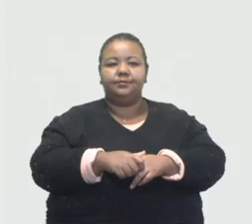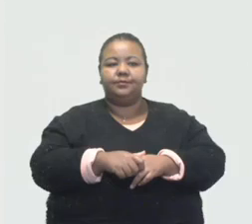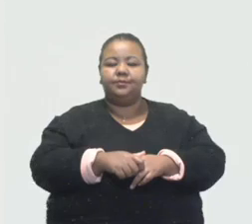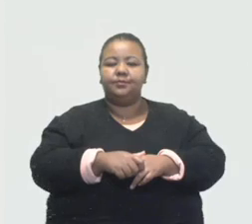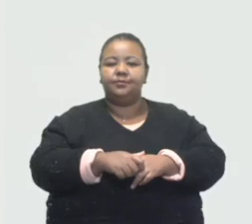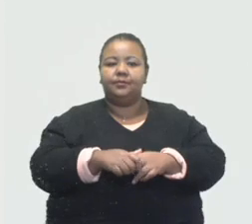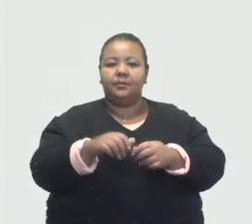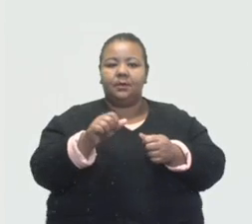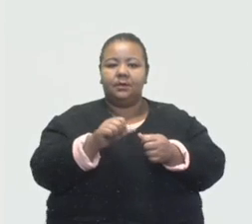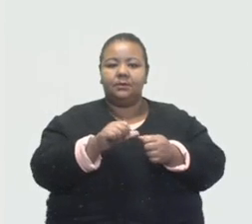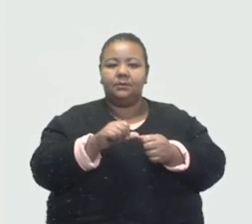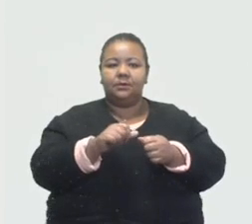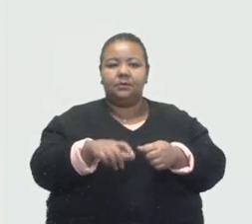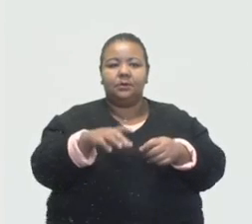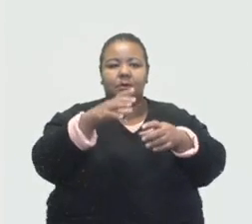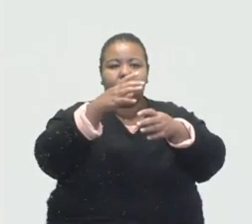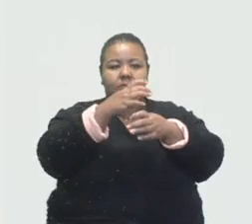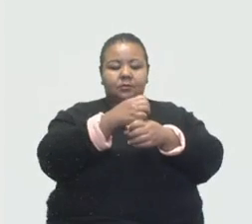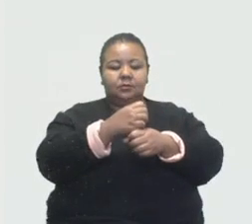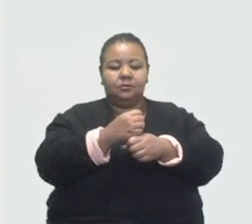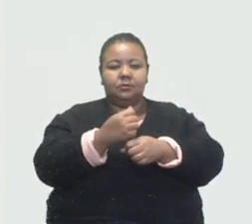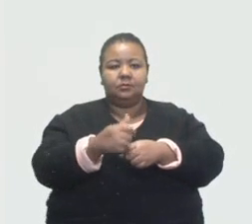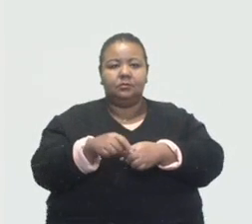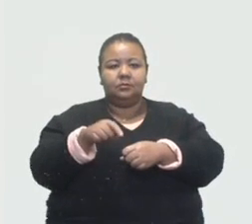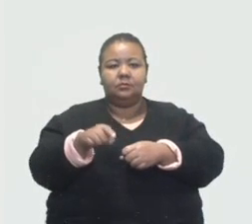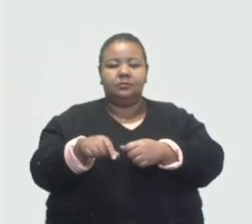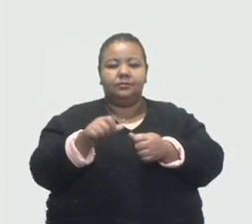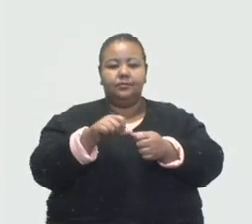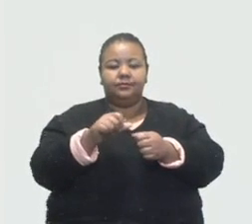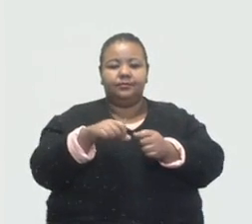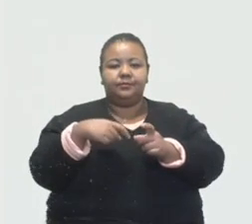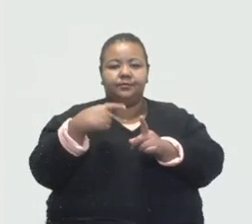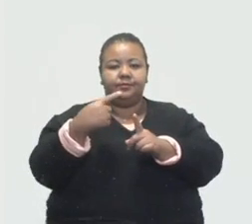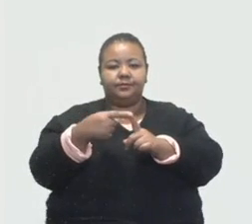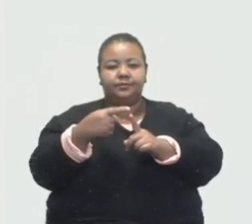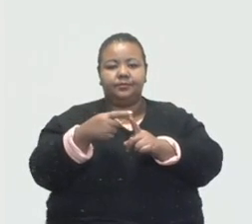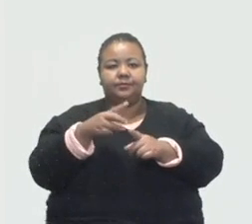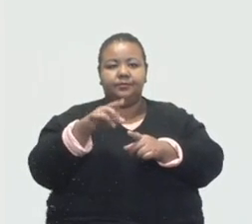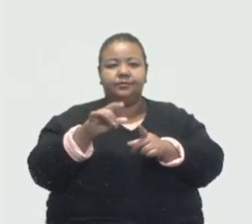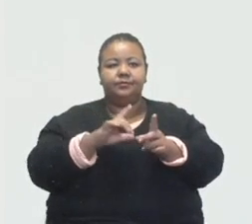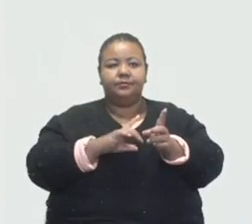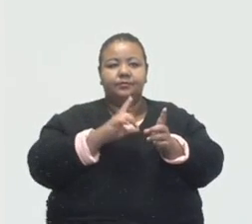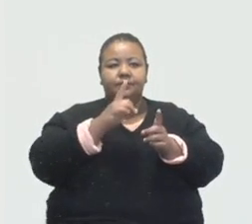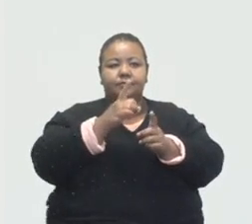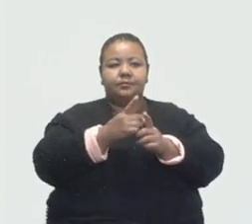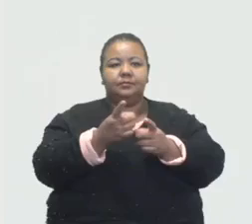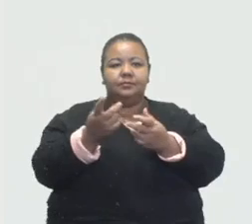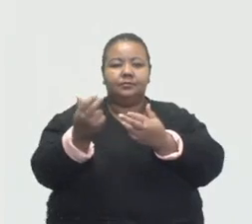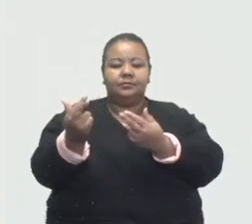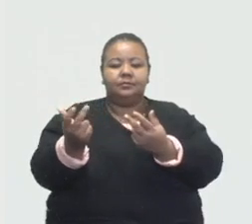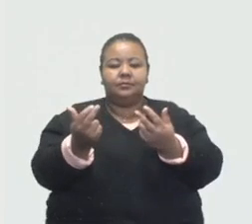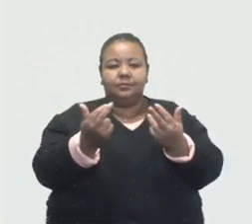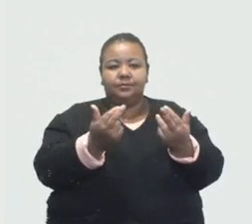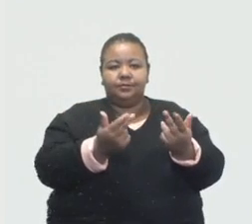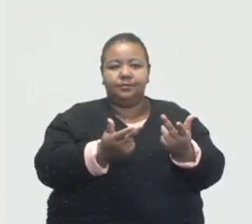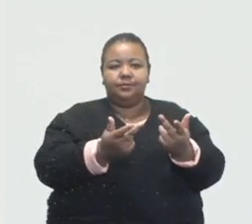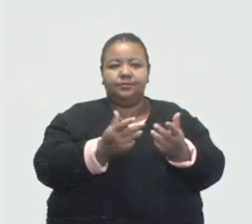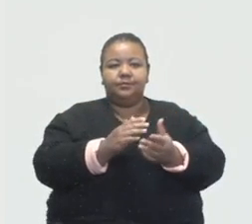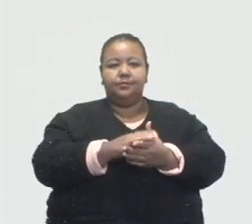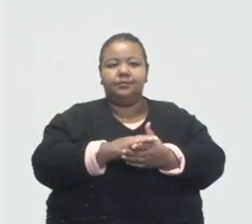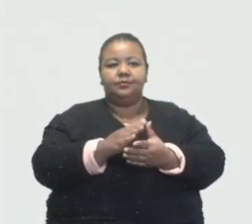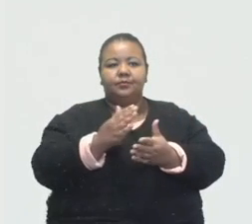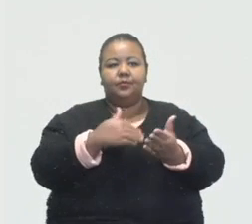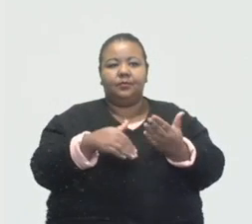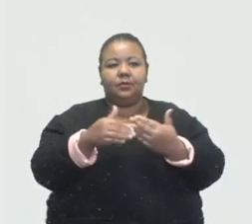Se fizermos aqui a adição, pessoal, de vetores, ó, se você realizar a adição de vetores, você vai encontrar as mesmas componentes aqui, tá? Todas